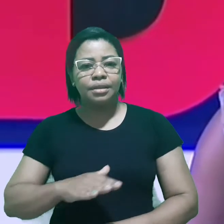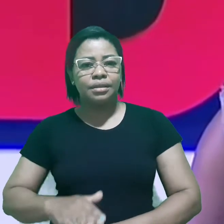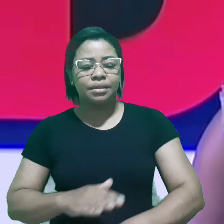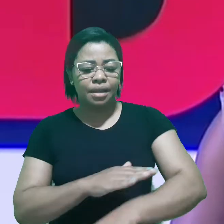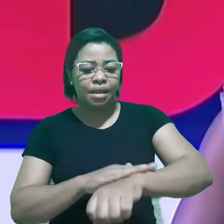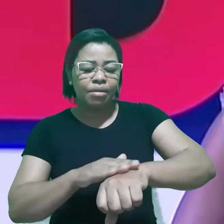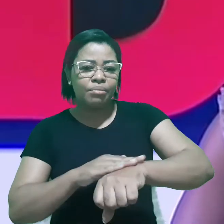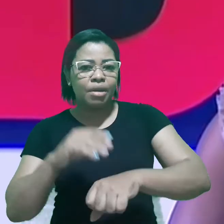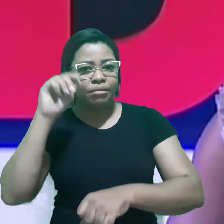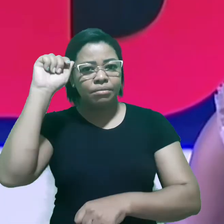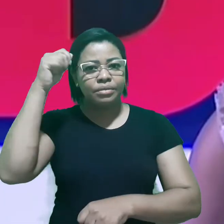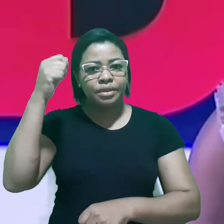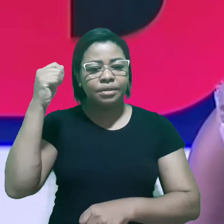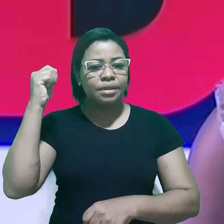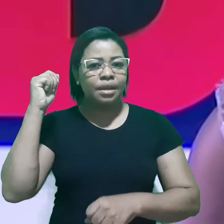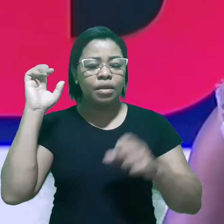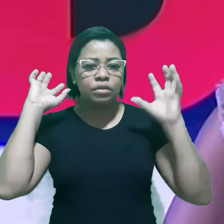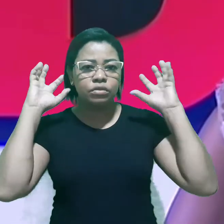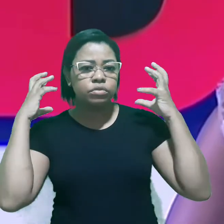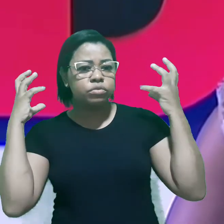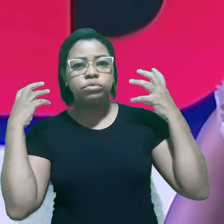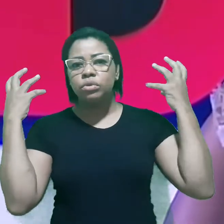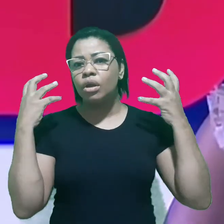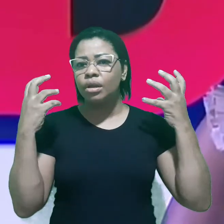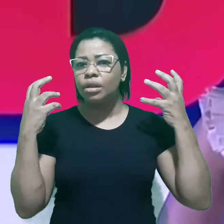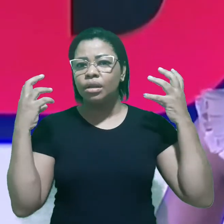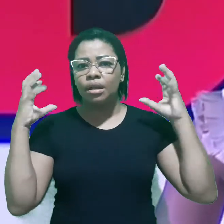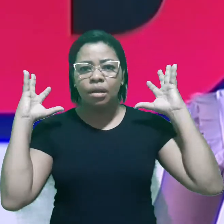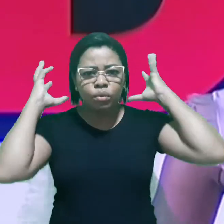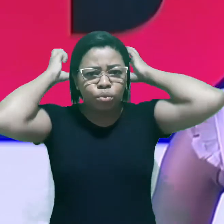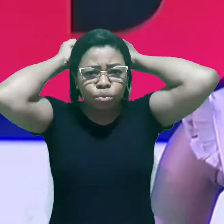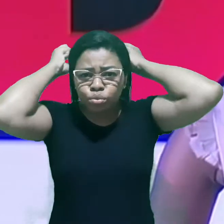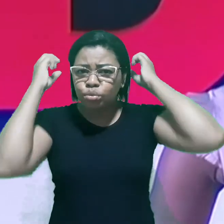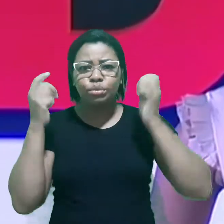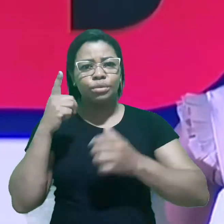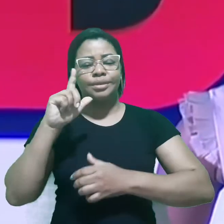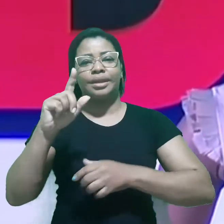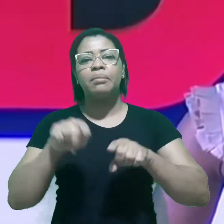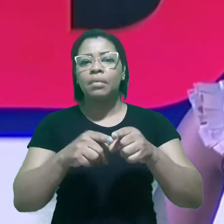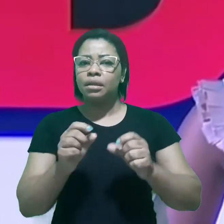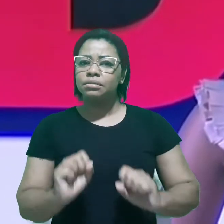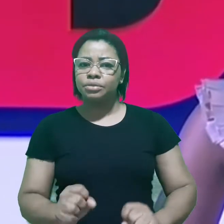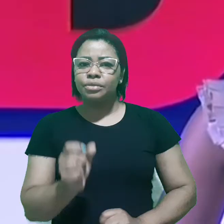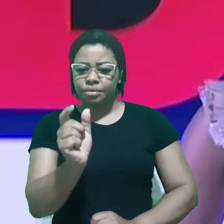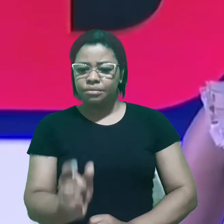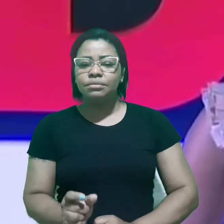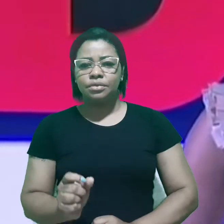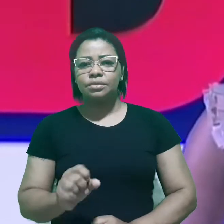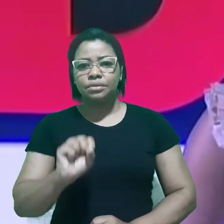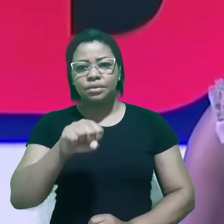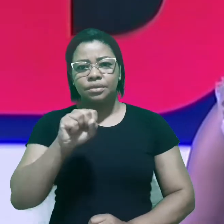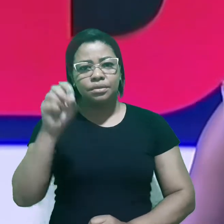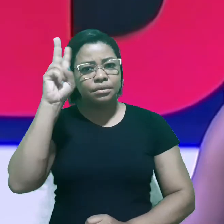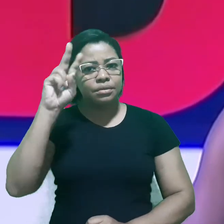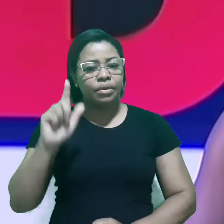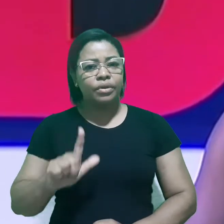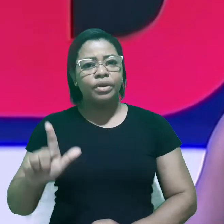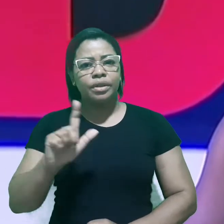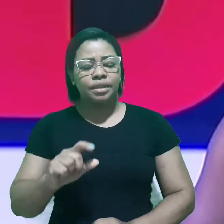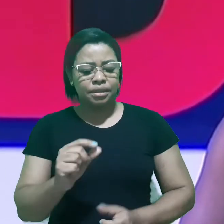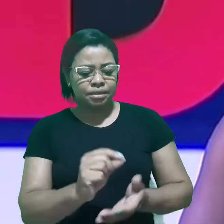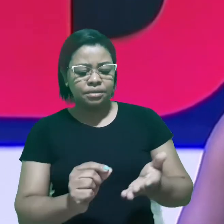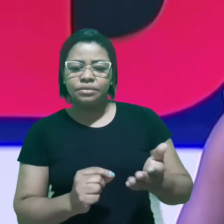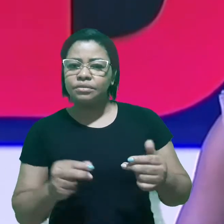formar rabos de cavalo, também podiam existir na literatura. Comecei a escrever sobre coisas que eu reconhecia. Eu